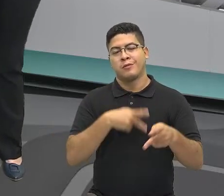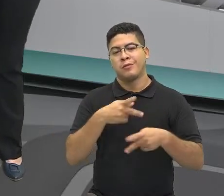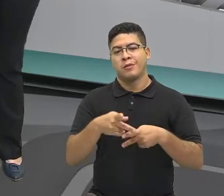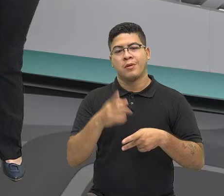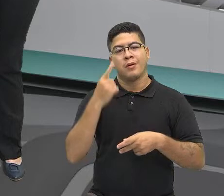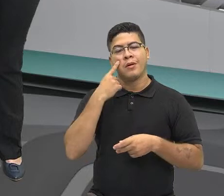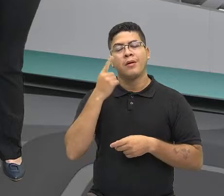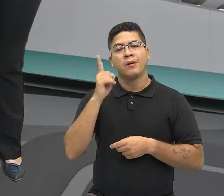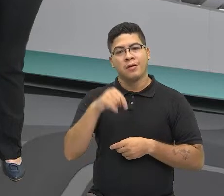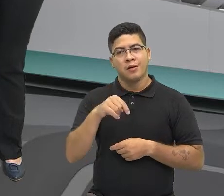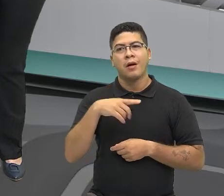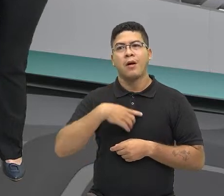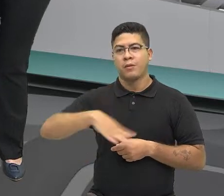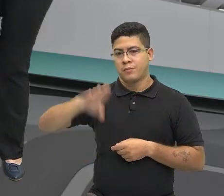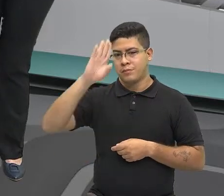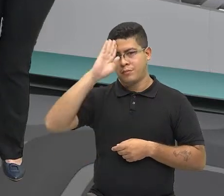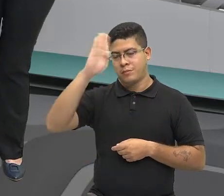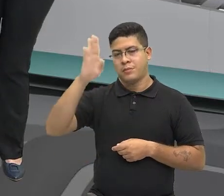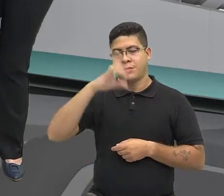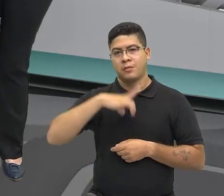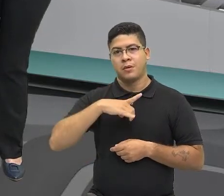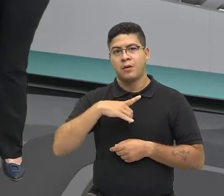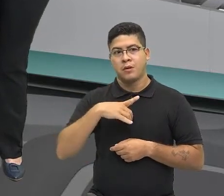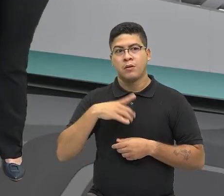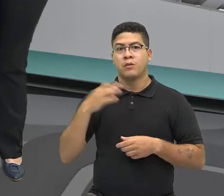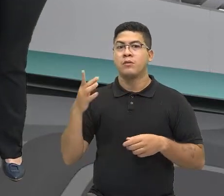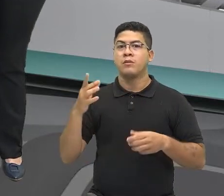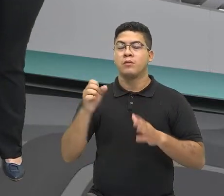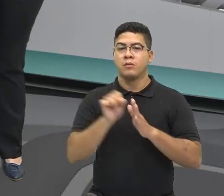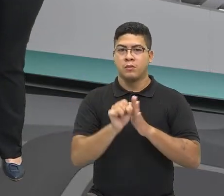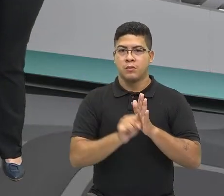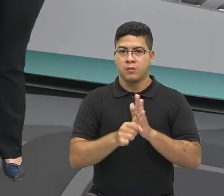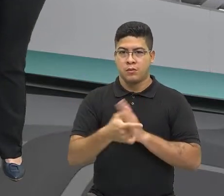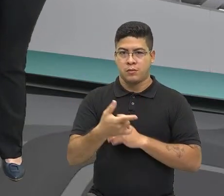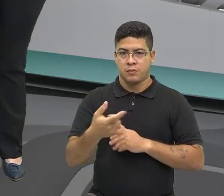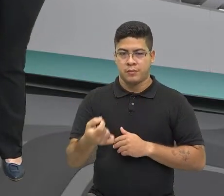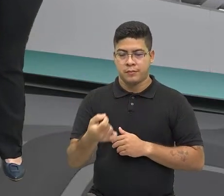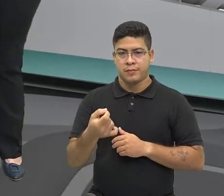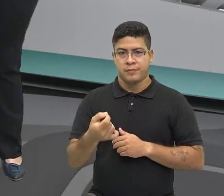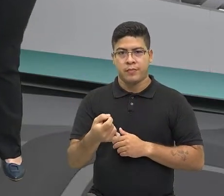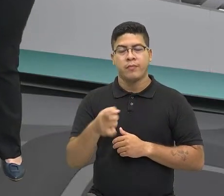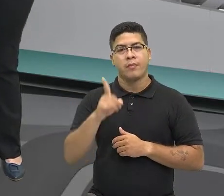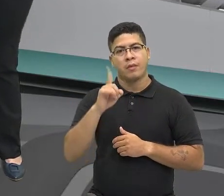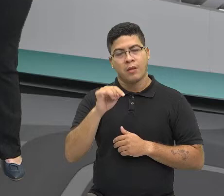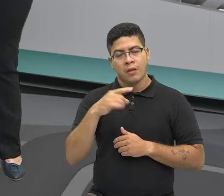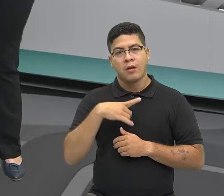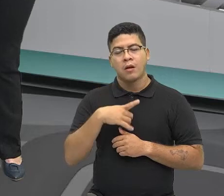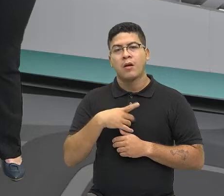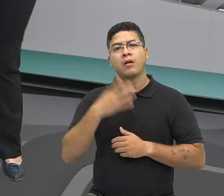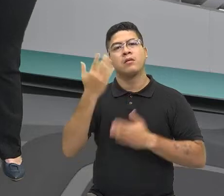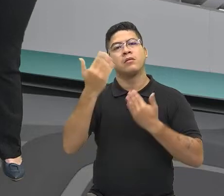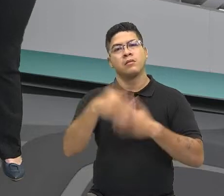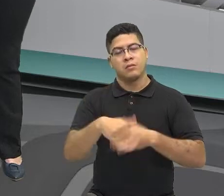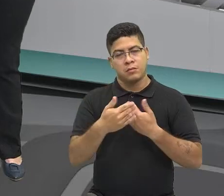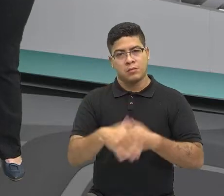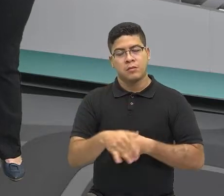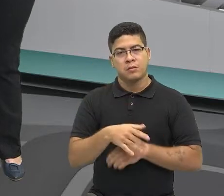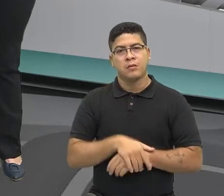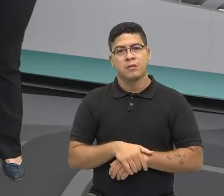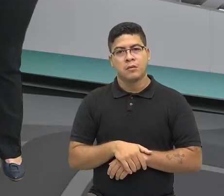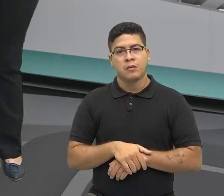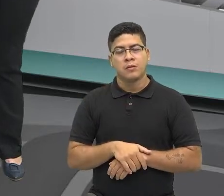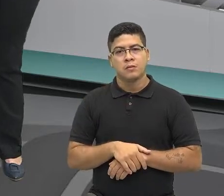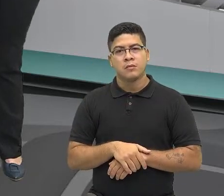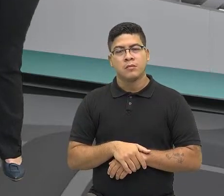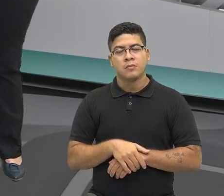o principal movimento do século XX, a gente vê aqui, principalmente nas provas, né, vai ser a